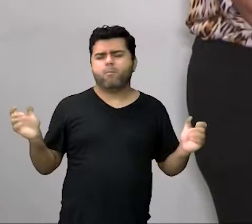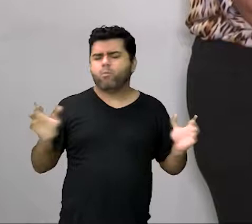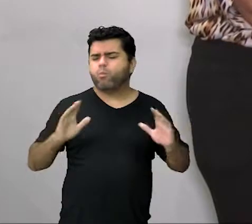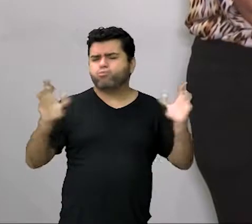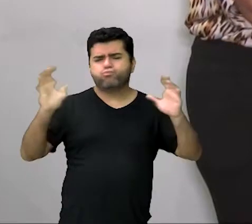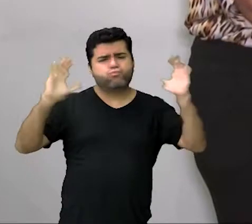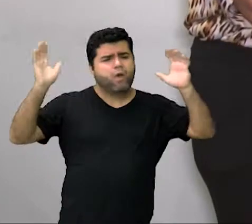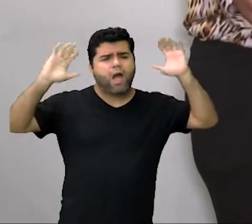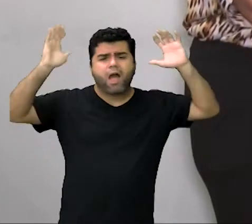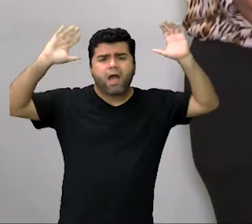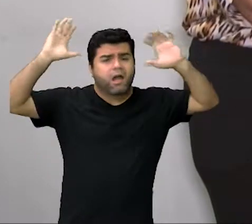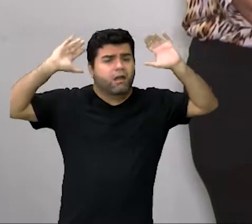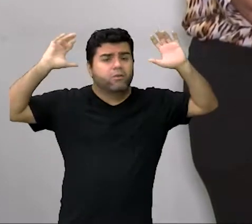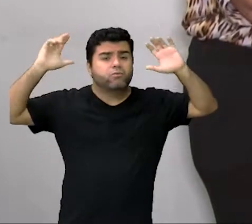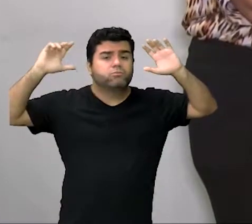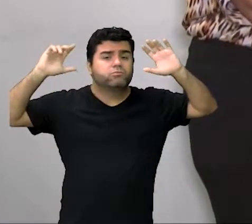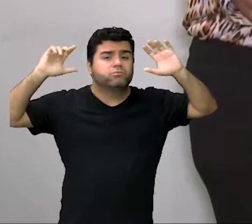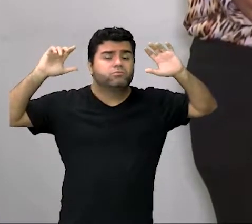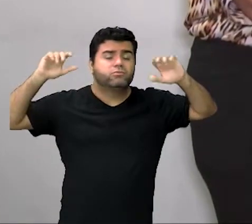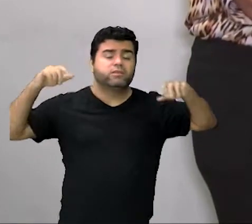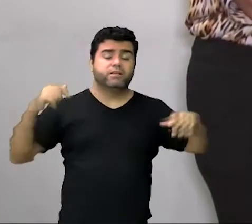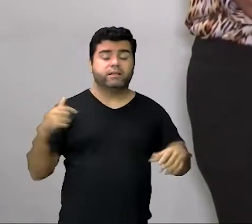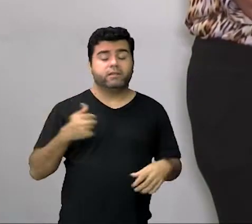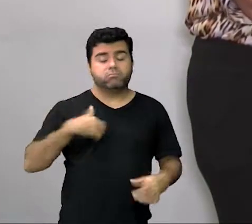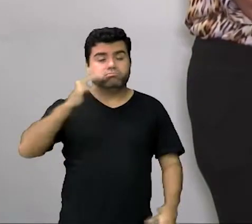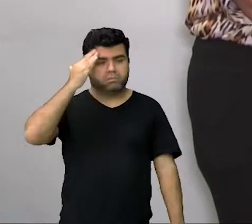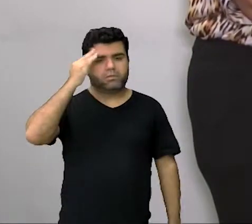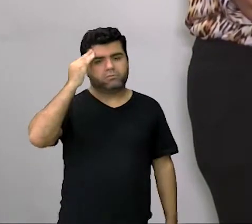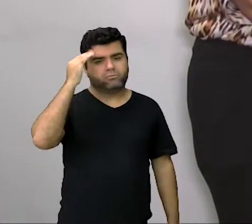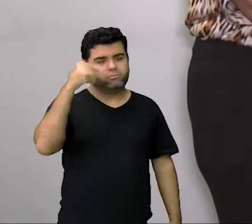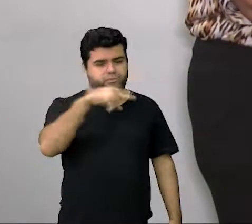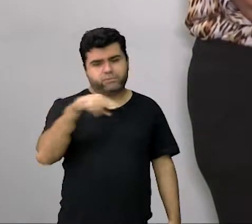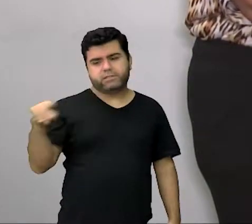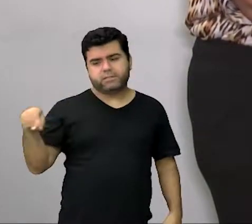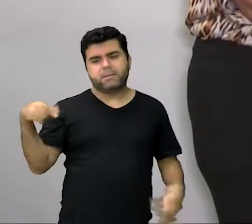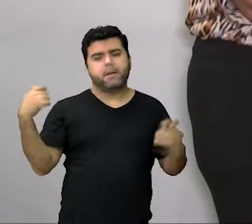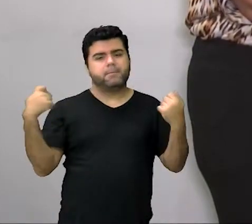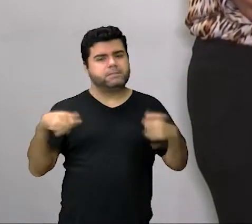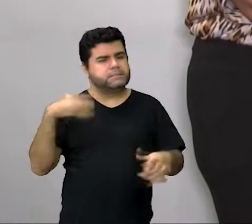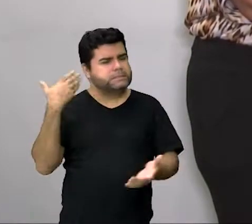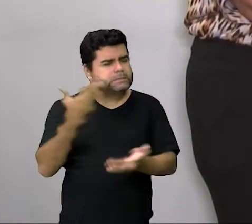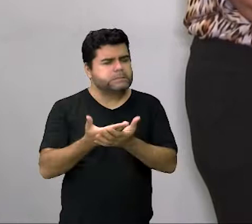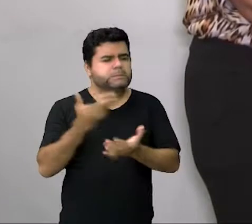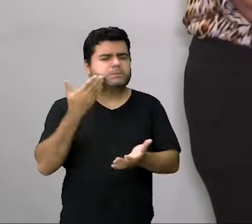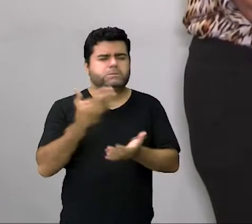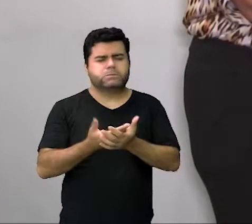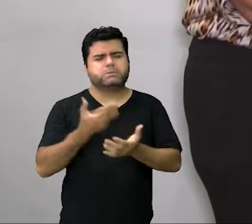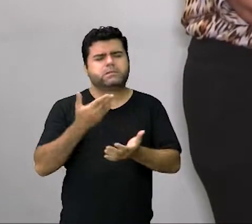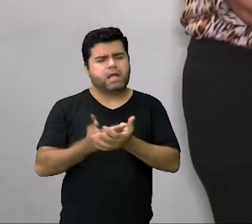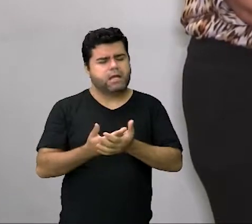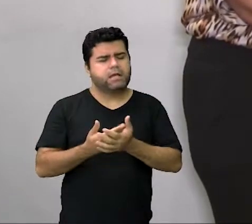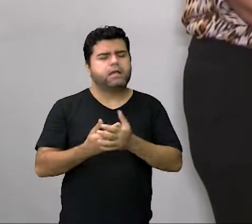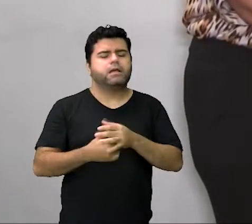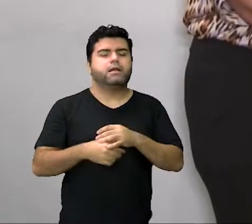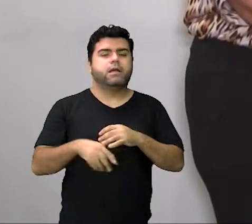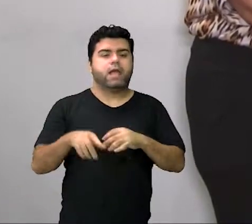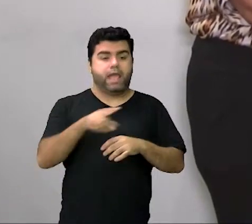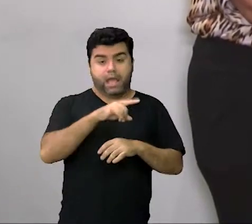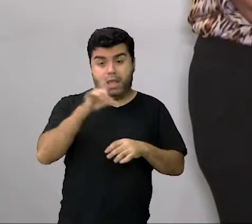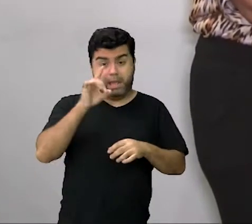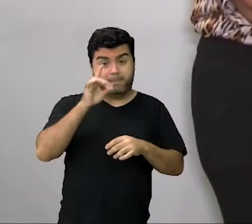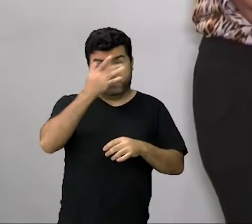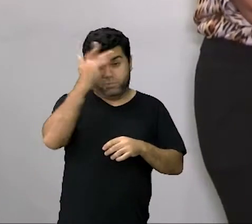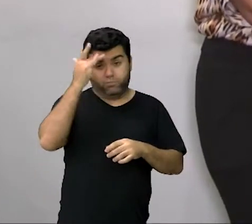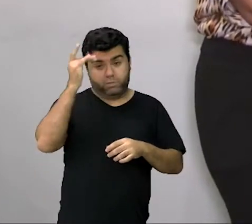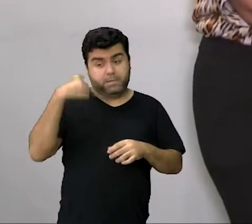Não é barato e eu entendo, porque elas precisam estudar muito, é tudo... Uhum. Né? Aquelas que realmente